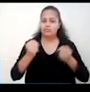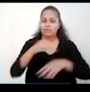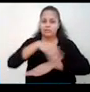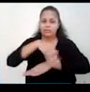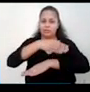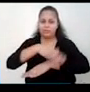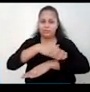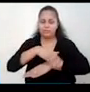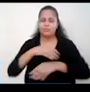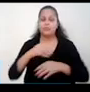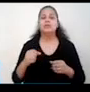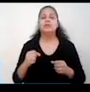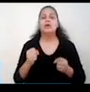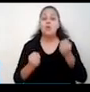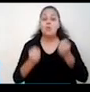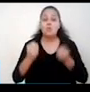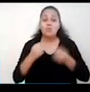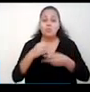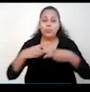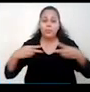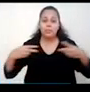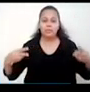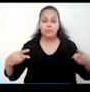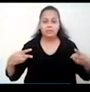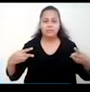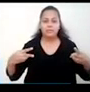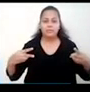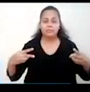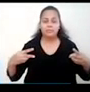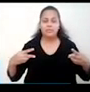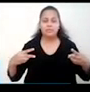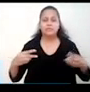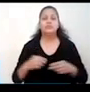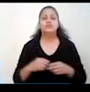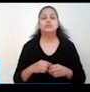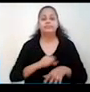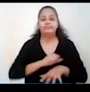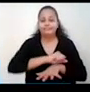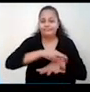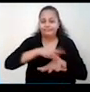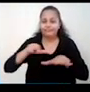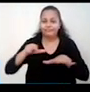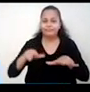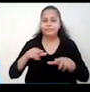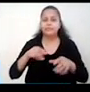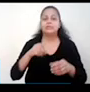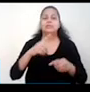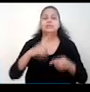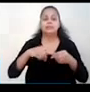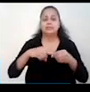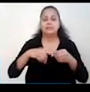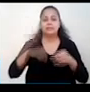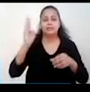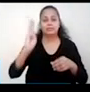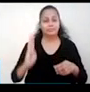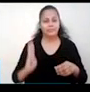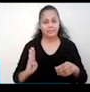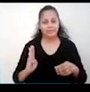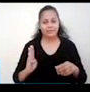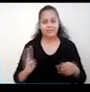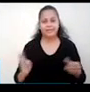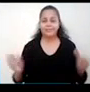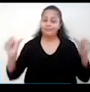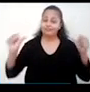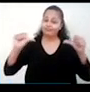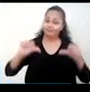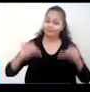do transporte público também, na maioria das cidades brasileiras, o transporte público é um tanto quanto precário, não é